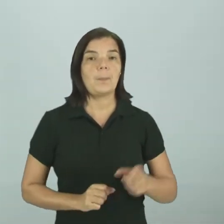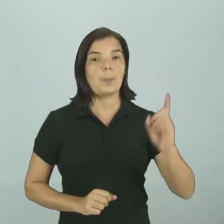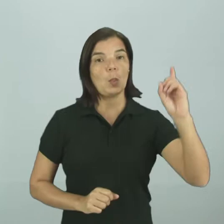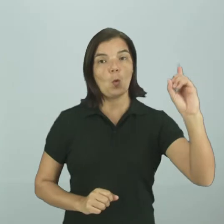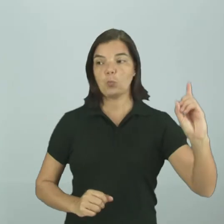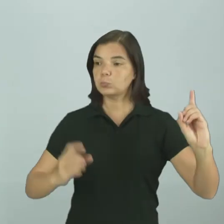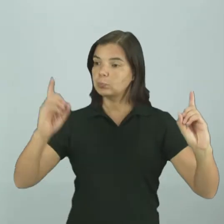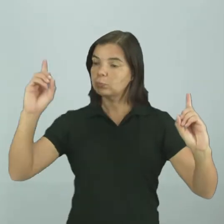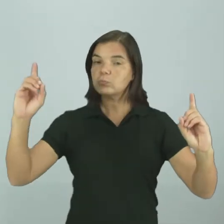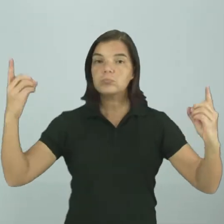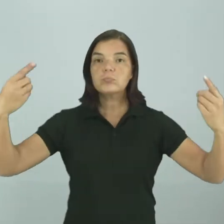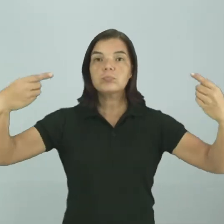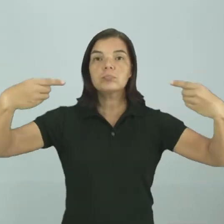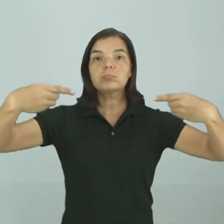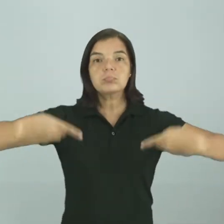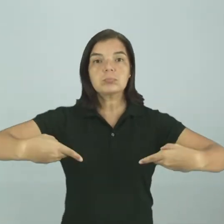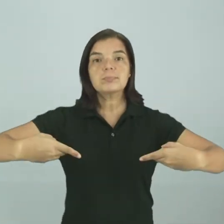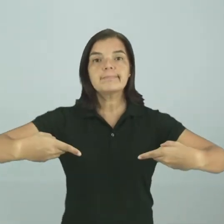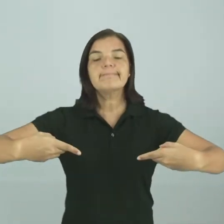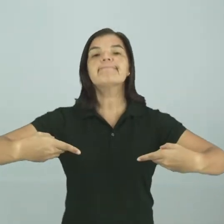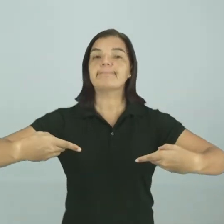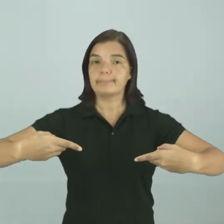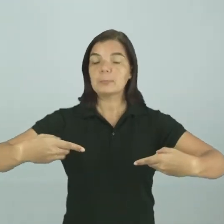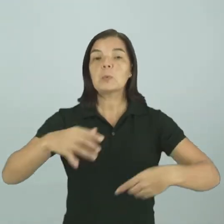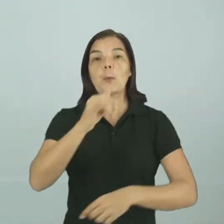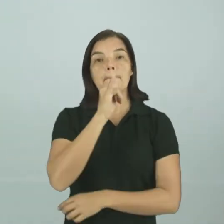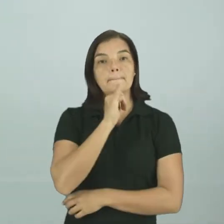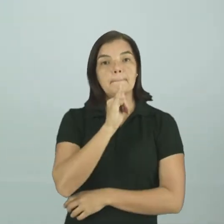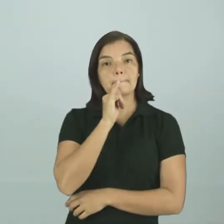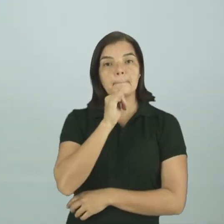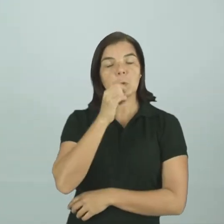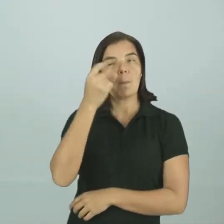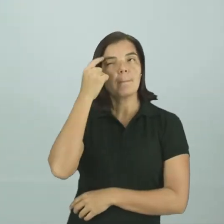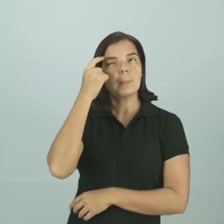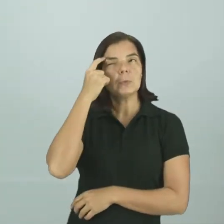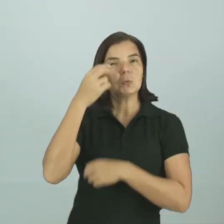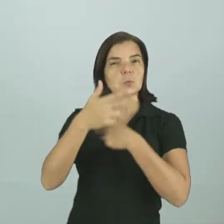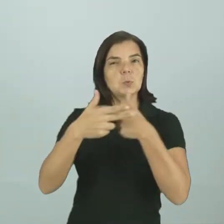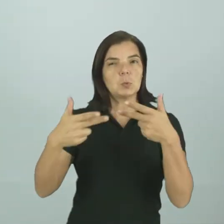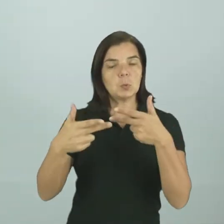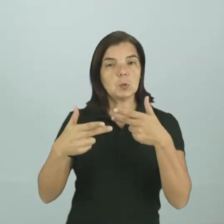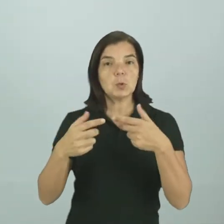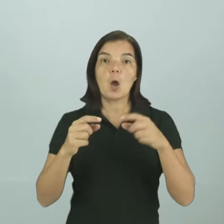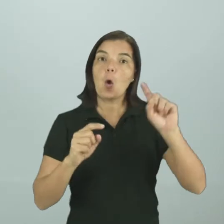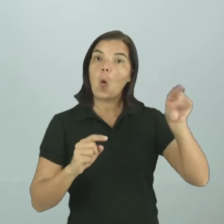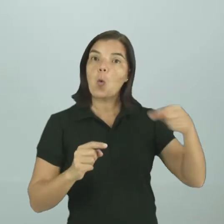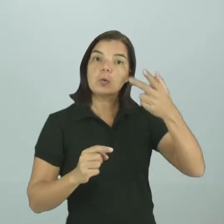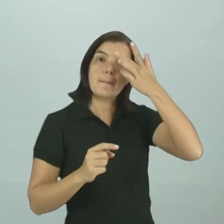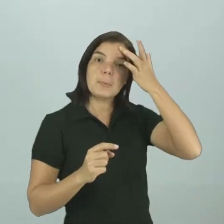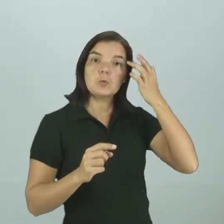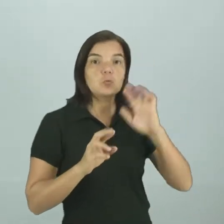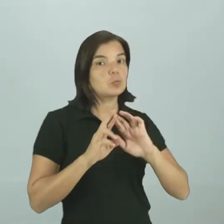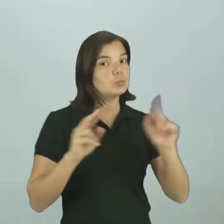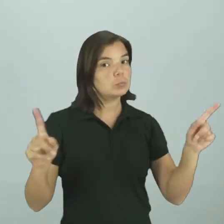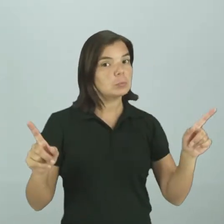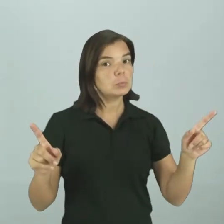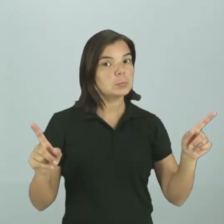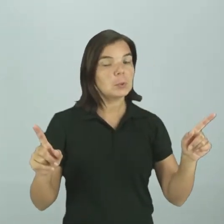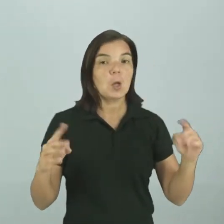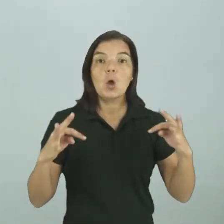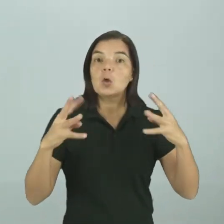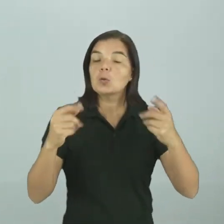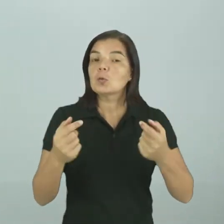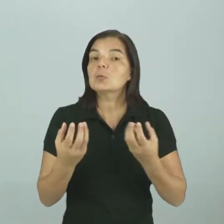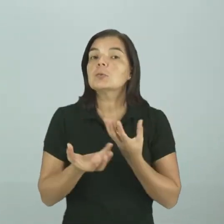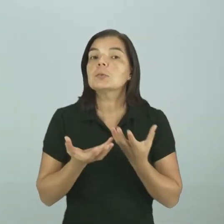contra o outro. Você está no lado oposto. Por exemplo, você pensa em algo. Outra pessoa pensa diferente. Todos